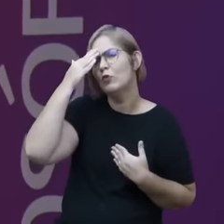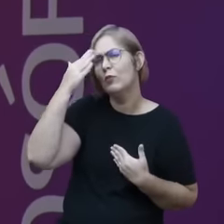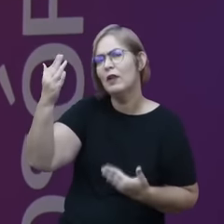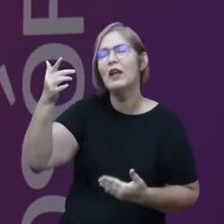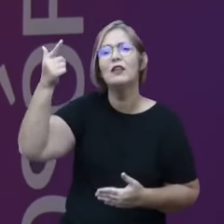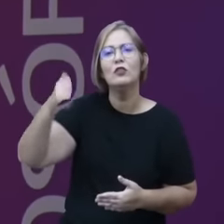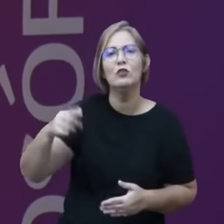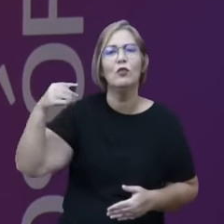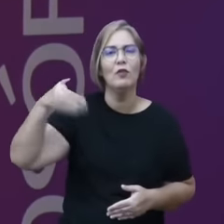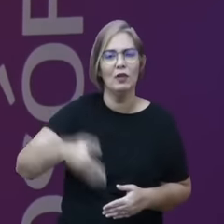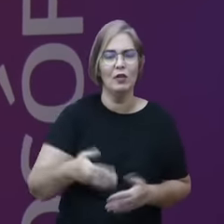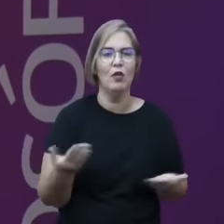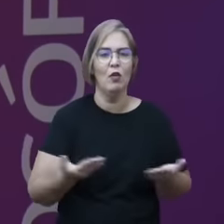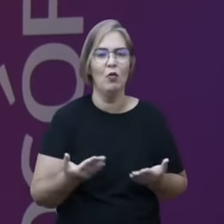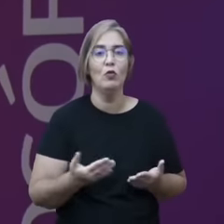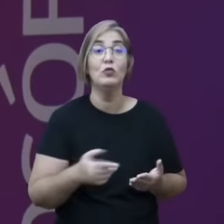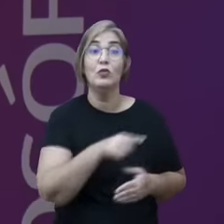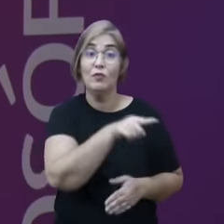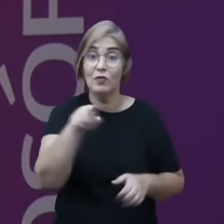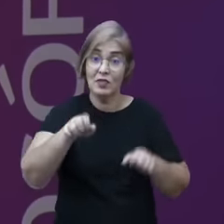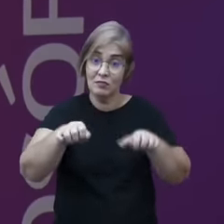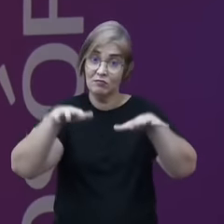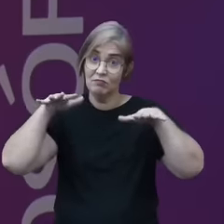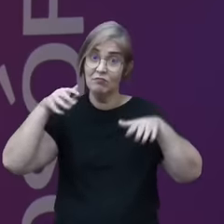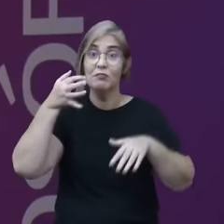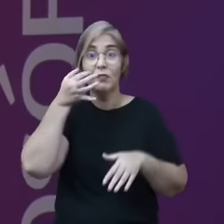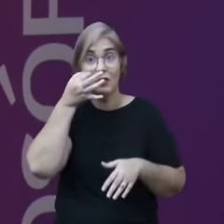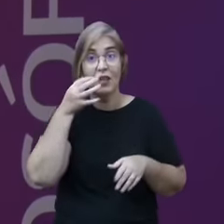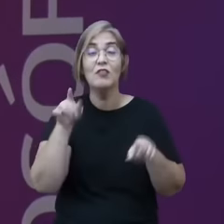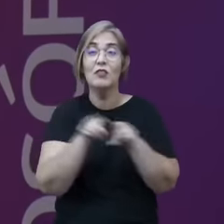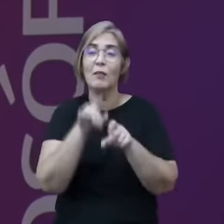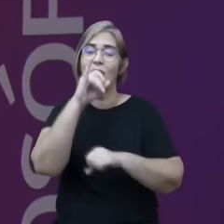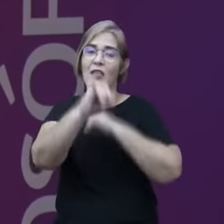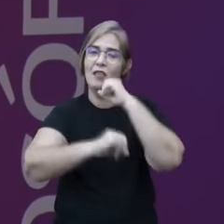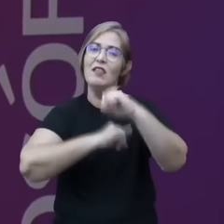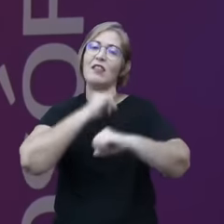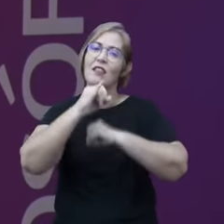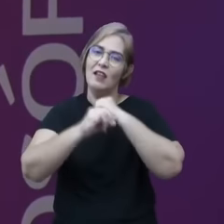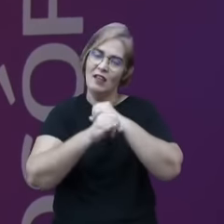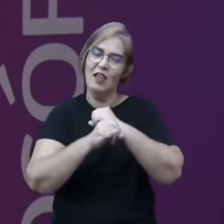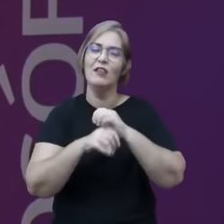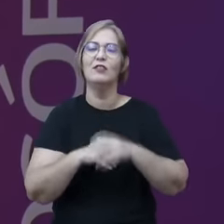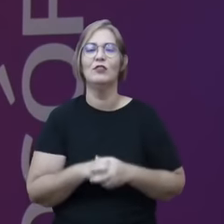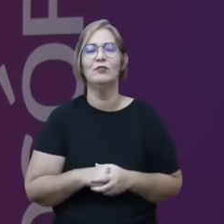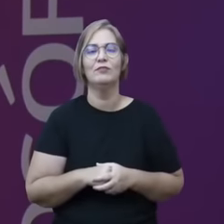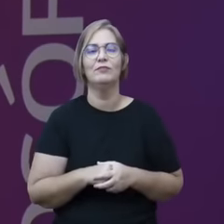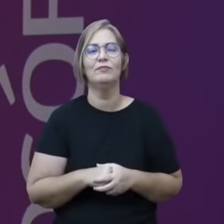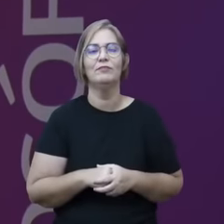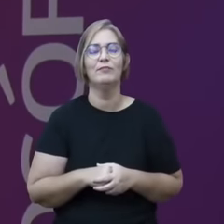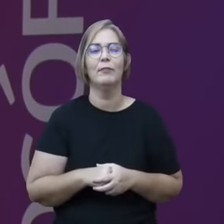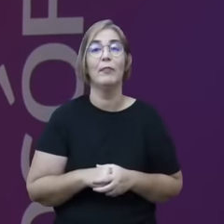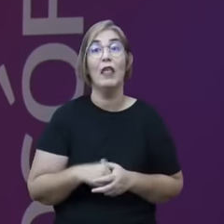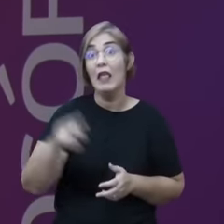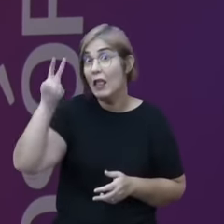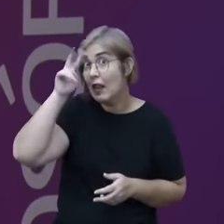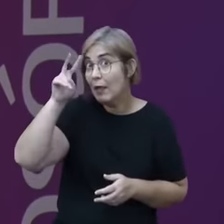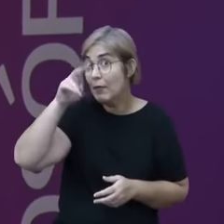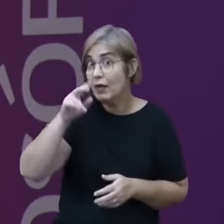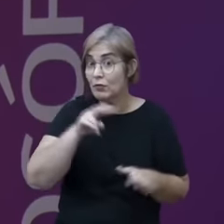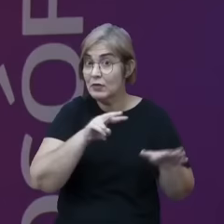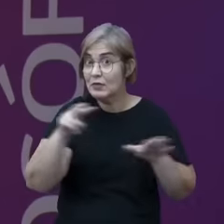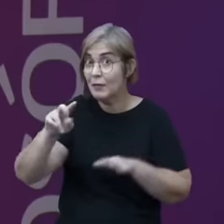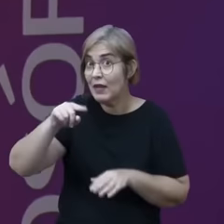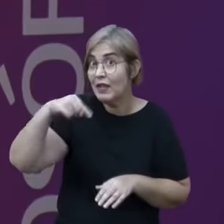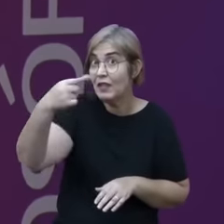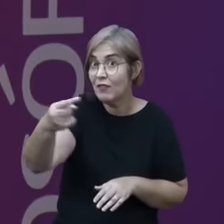sua participação hoje e todos vocês que estiveram aqui presente e também as pessoas que estão aí pela pela internet acompanhando a gente. E lembrando que na semana que vem a gente